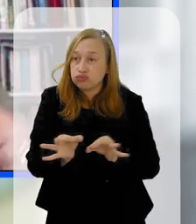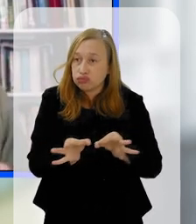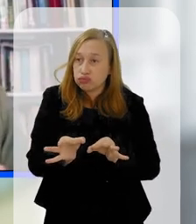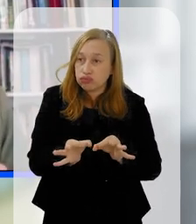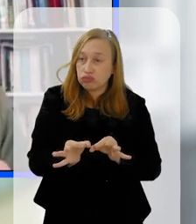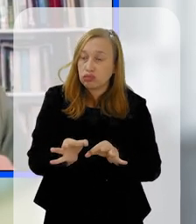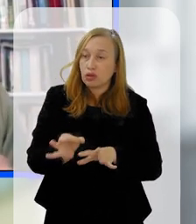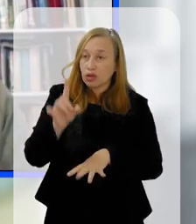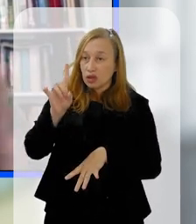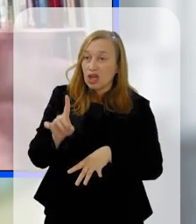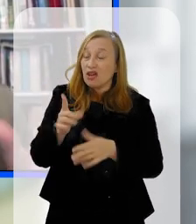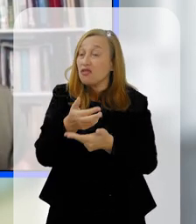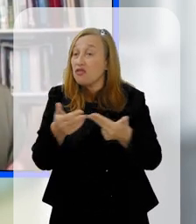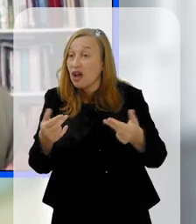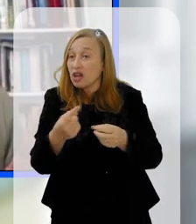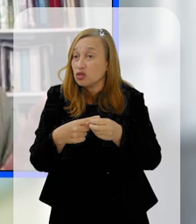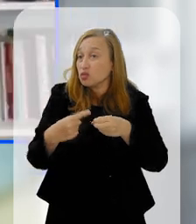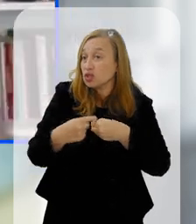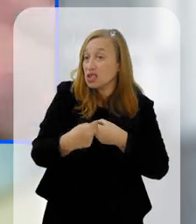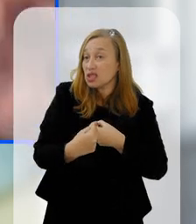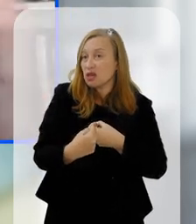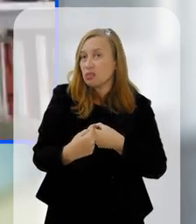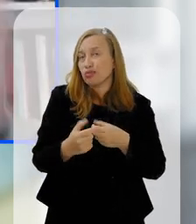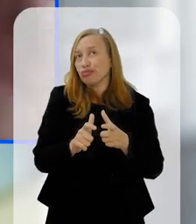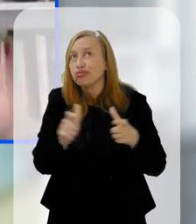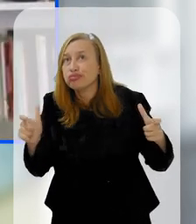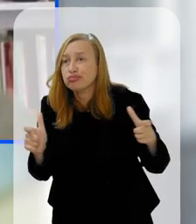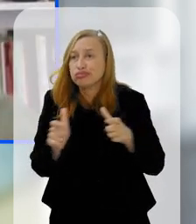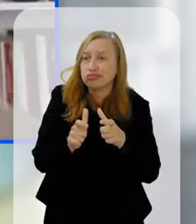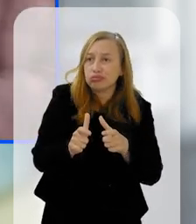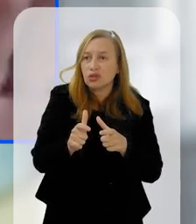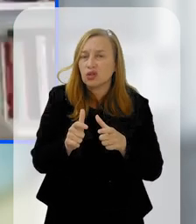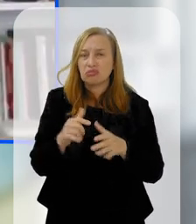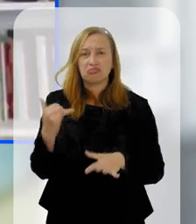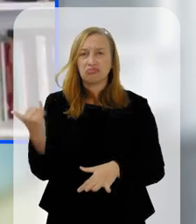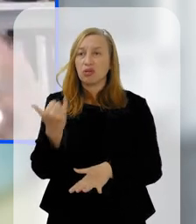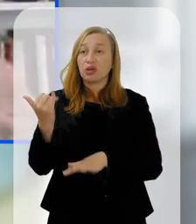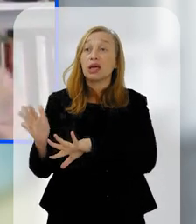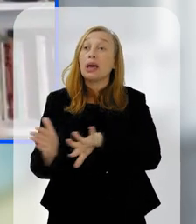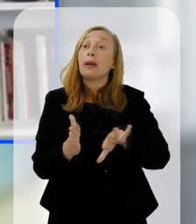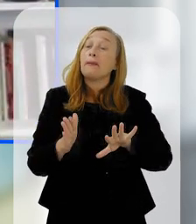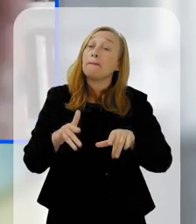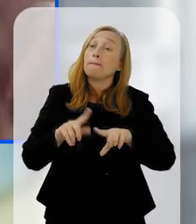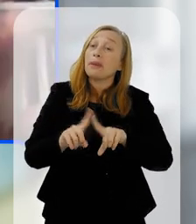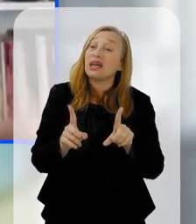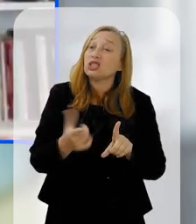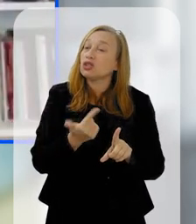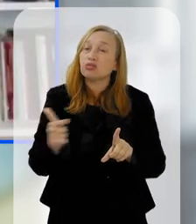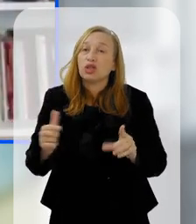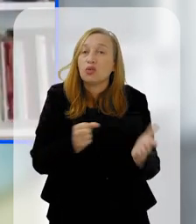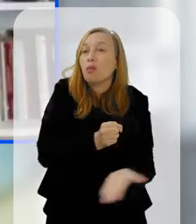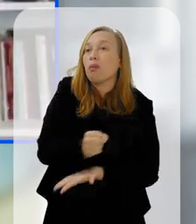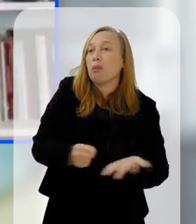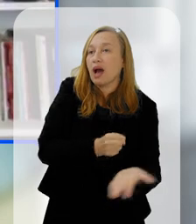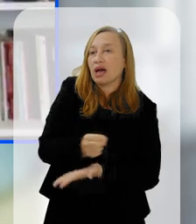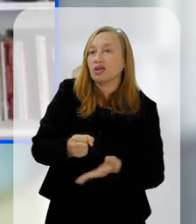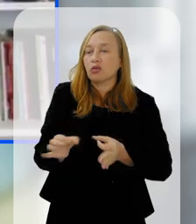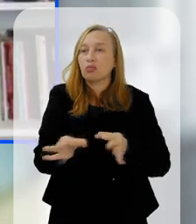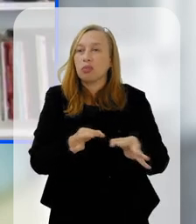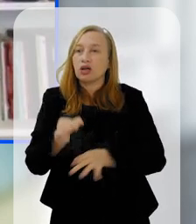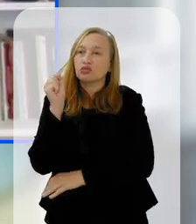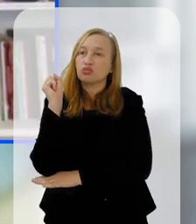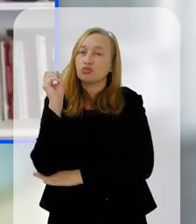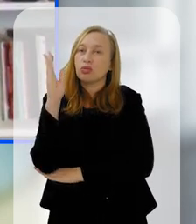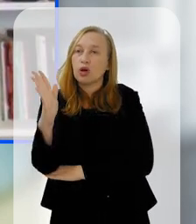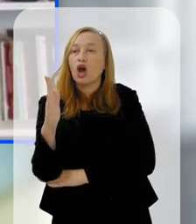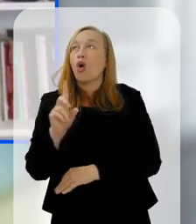esses municípios possuem. Porque muitos dos municípios, grandes, pequenos, médios, não interessa, eles não têm coisas básicas, como um